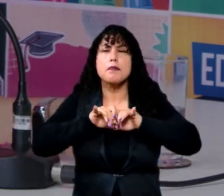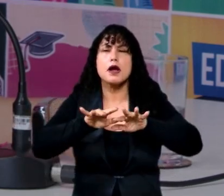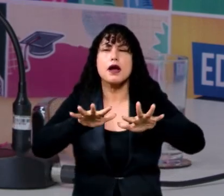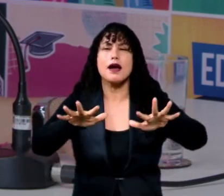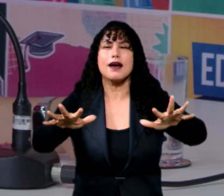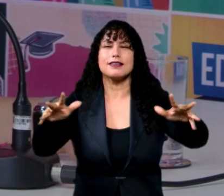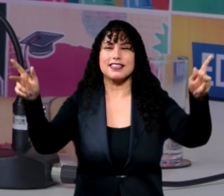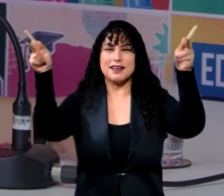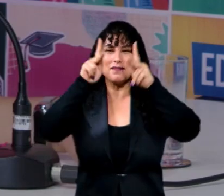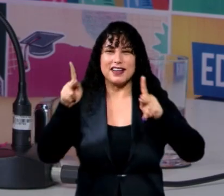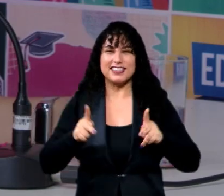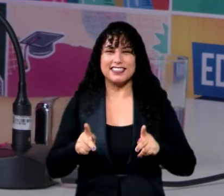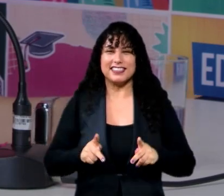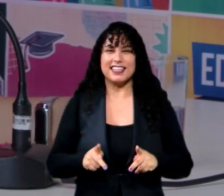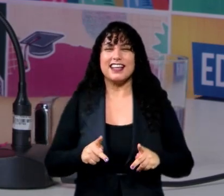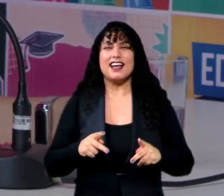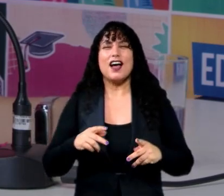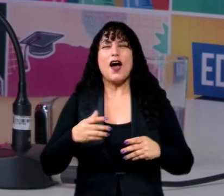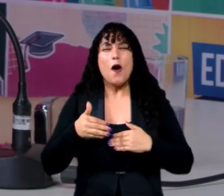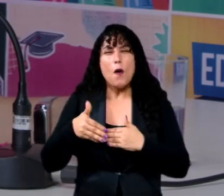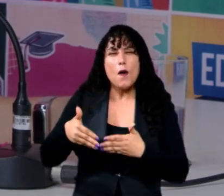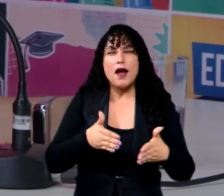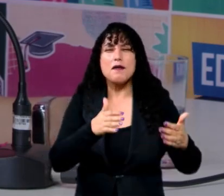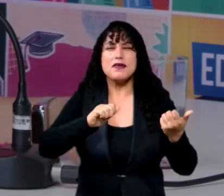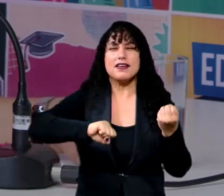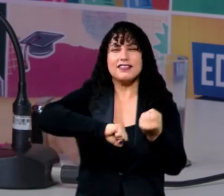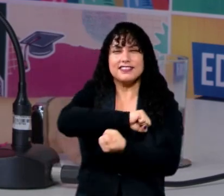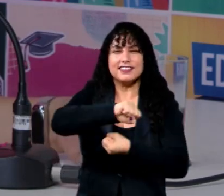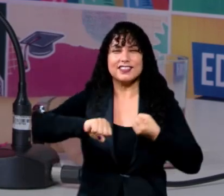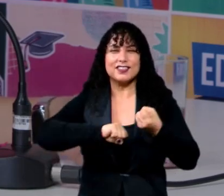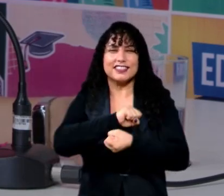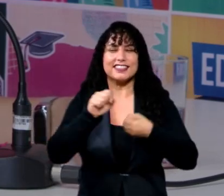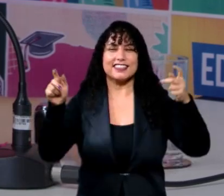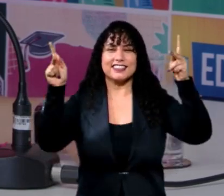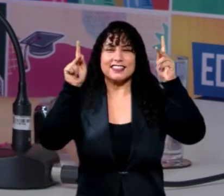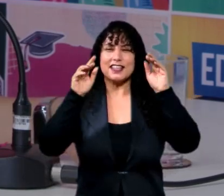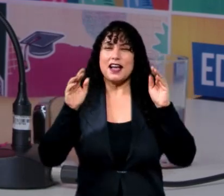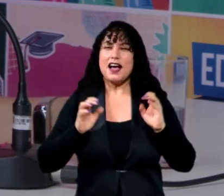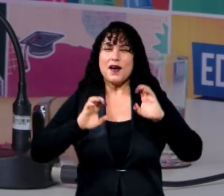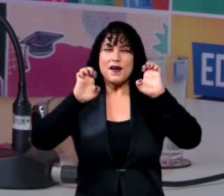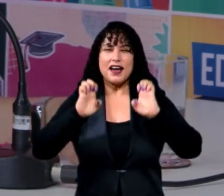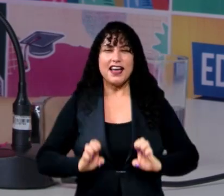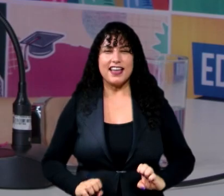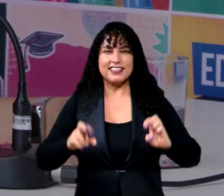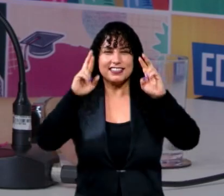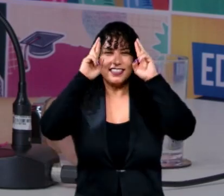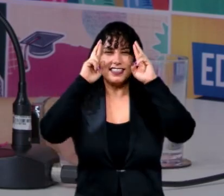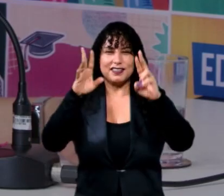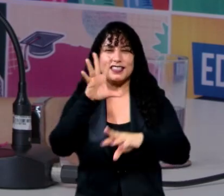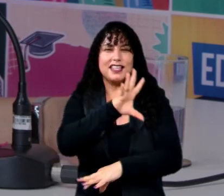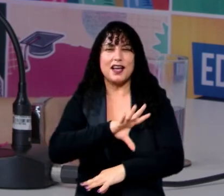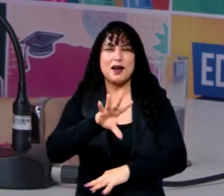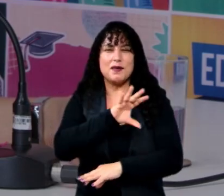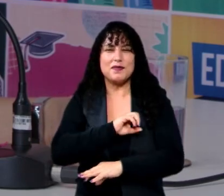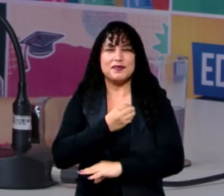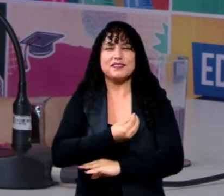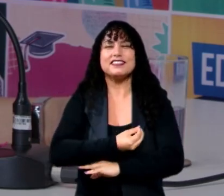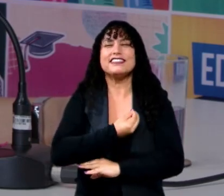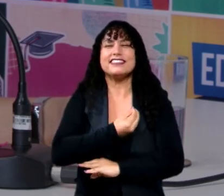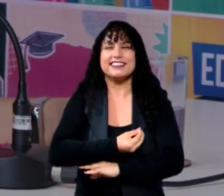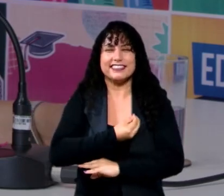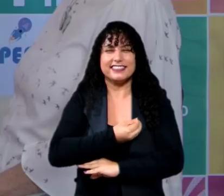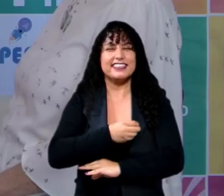daí, rumo à sustentabilidade com ética, amor e respeito à vida. É isso, Lídia?